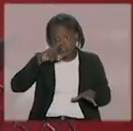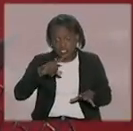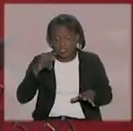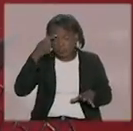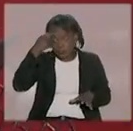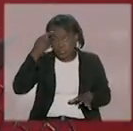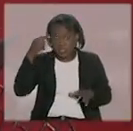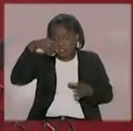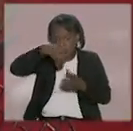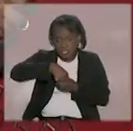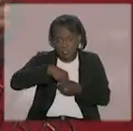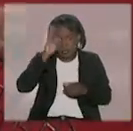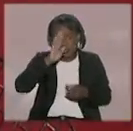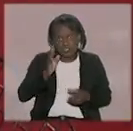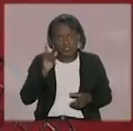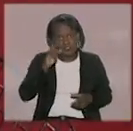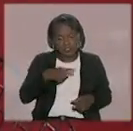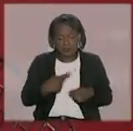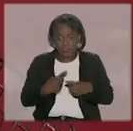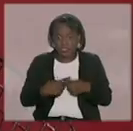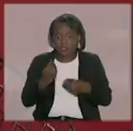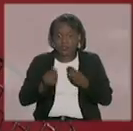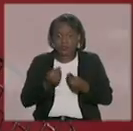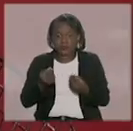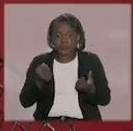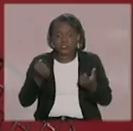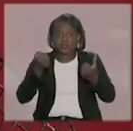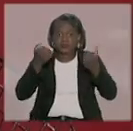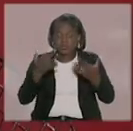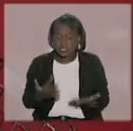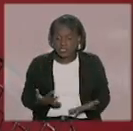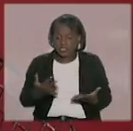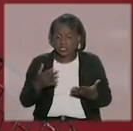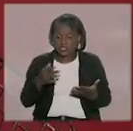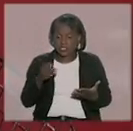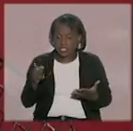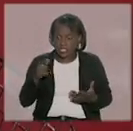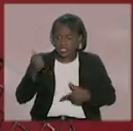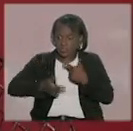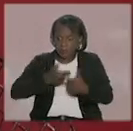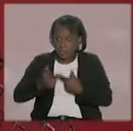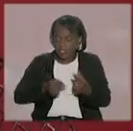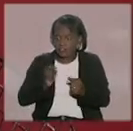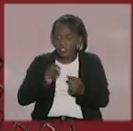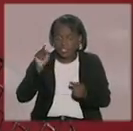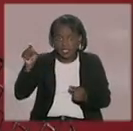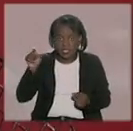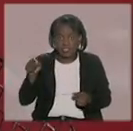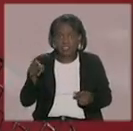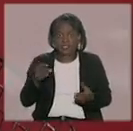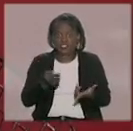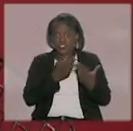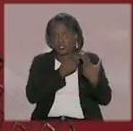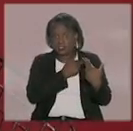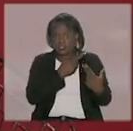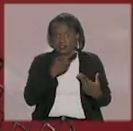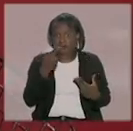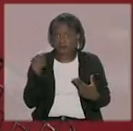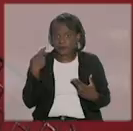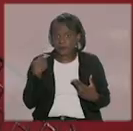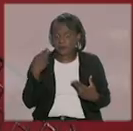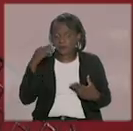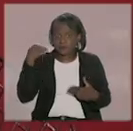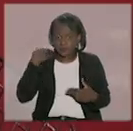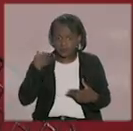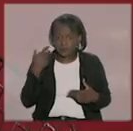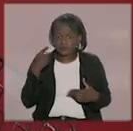nisso internamente, né? Quer dizer, como é que a gente trabalha a execução disso na ponta, né? No gerente do banco,